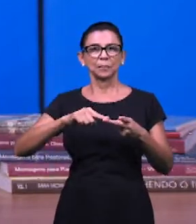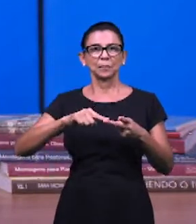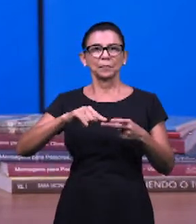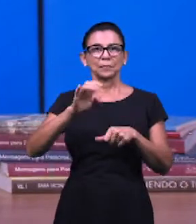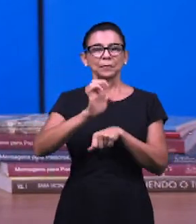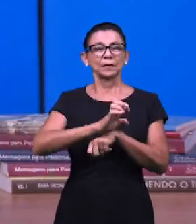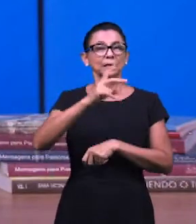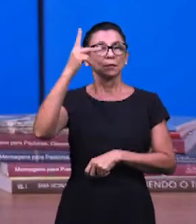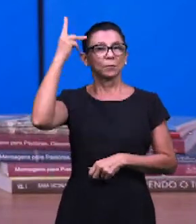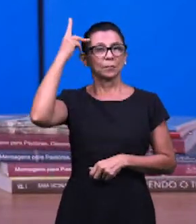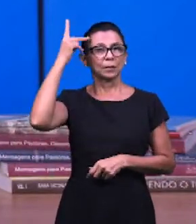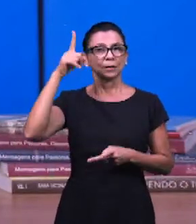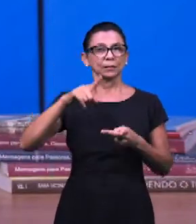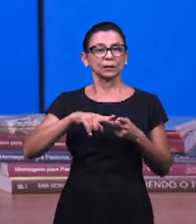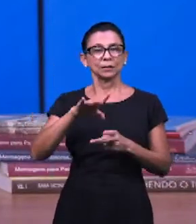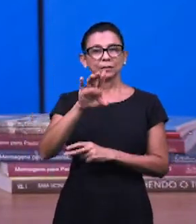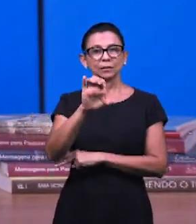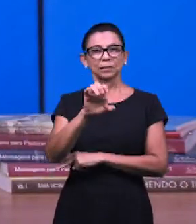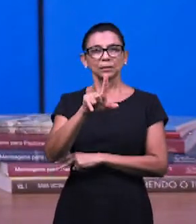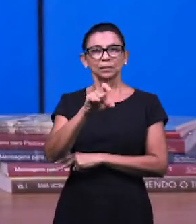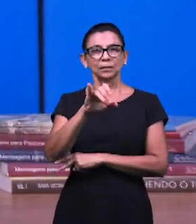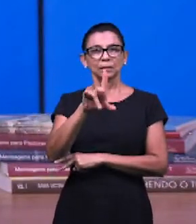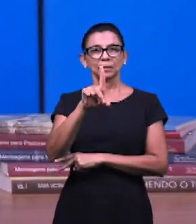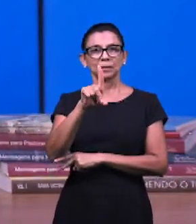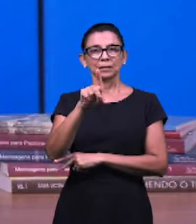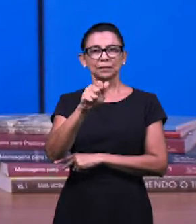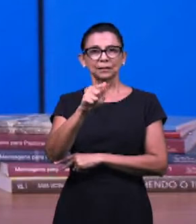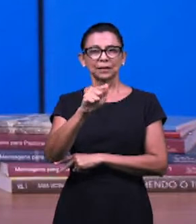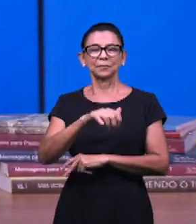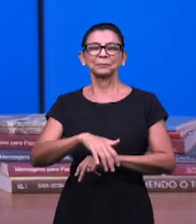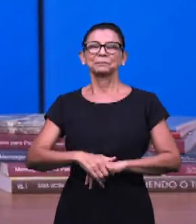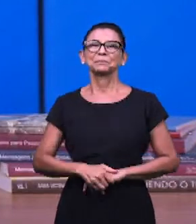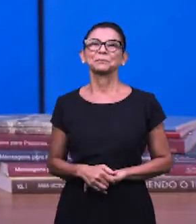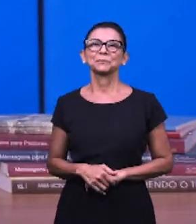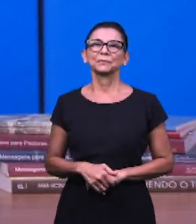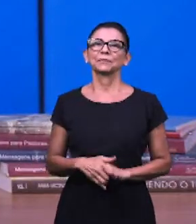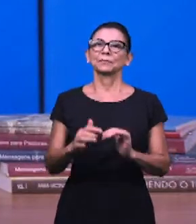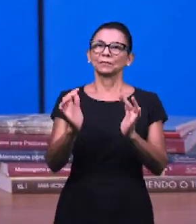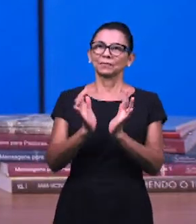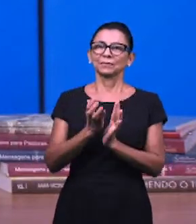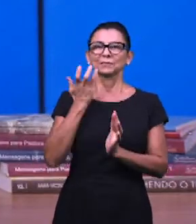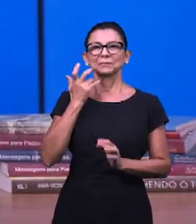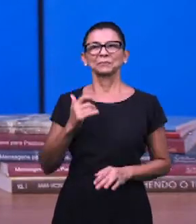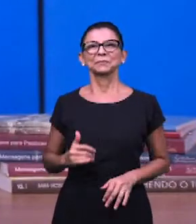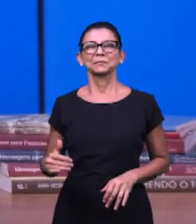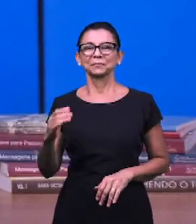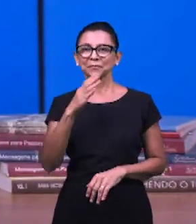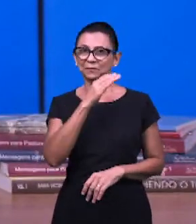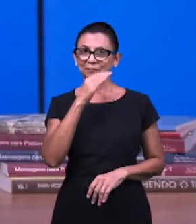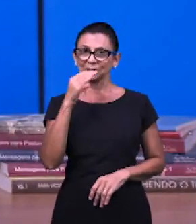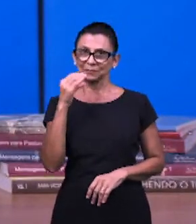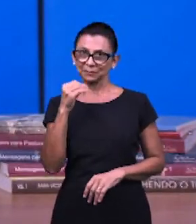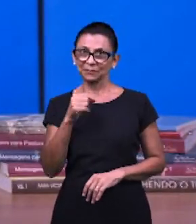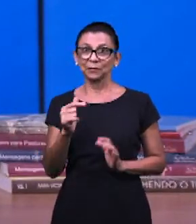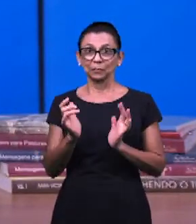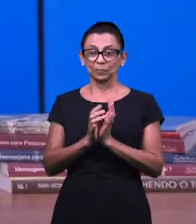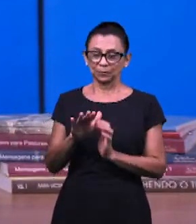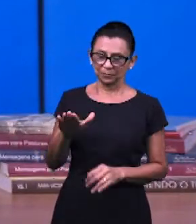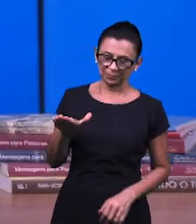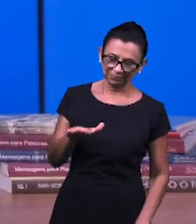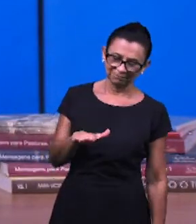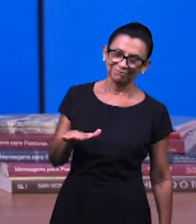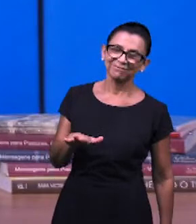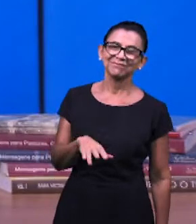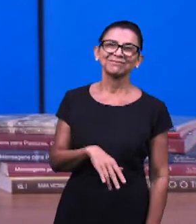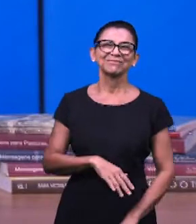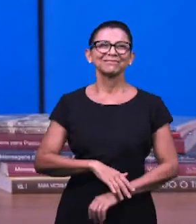lá a Élida Camila, ali com o grupo de crianças intermediárias e adolescentes, ela é da classe de intermediários,